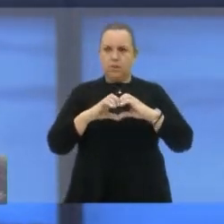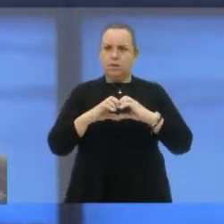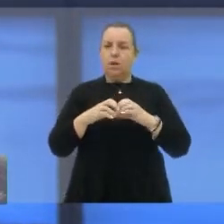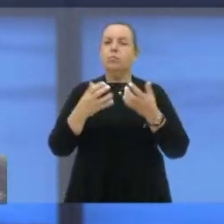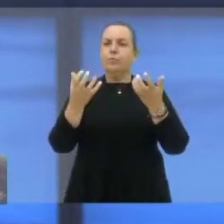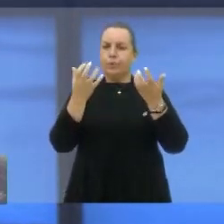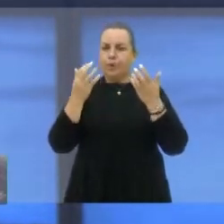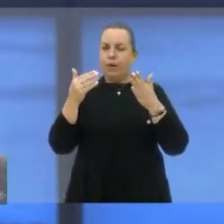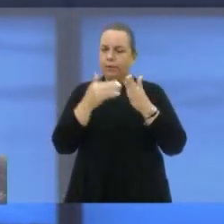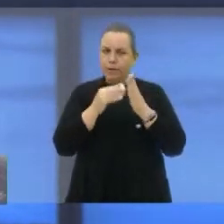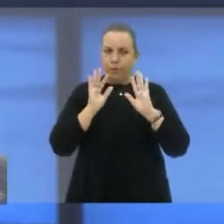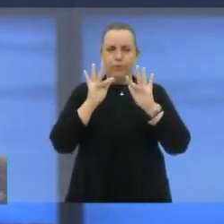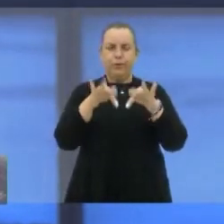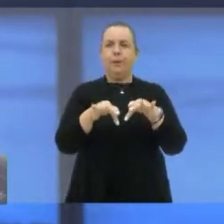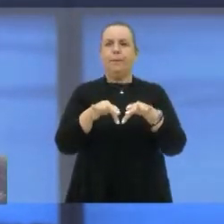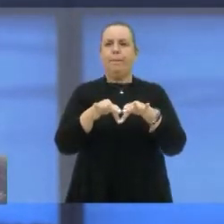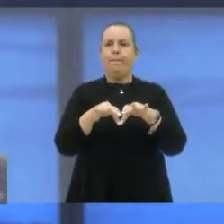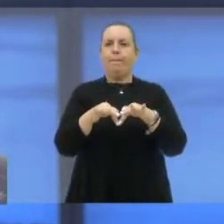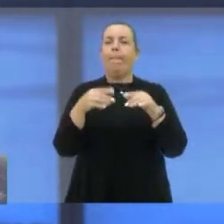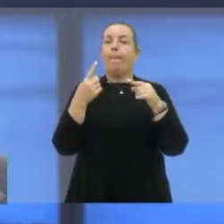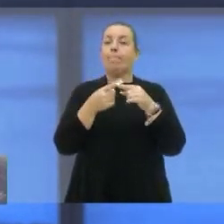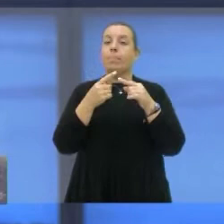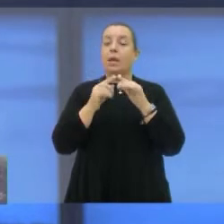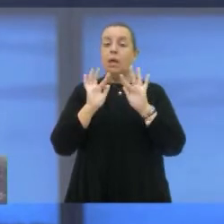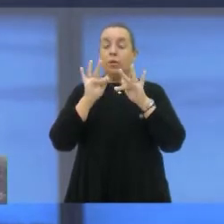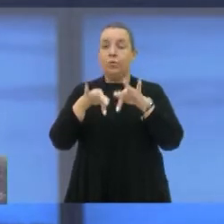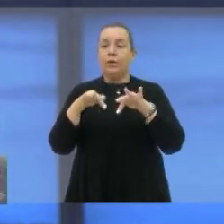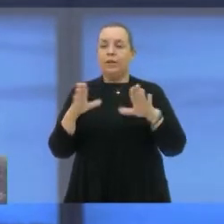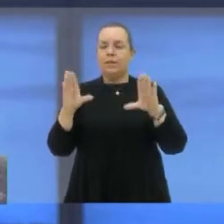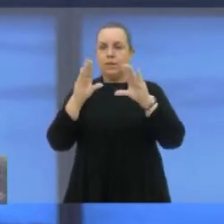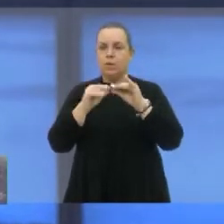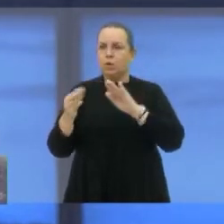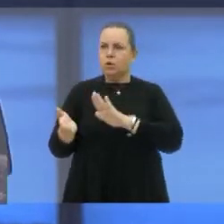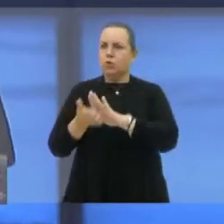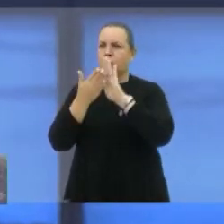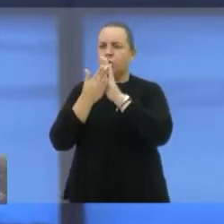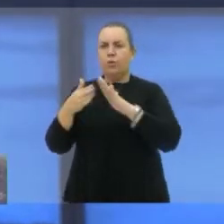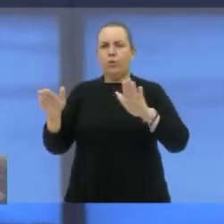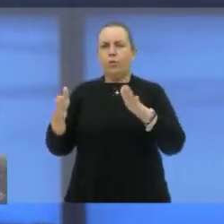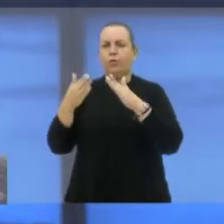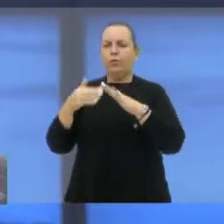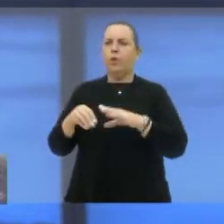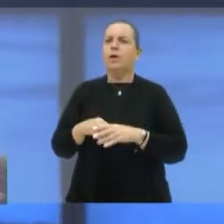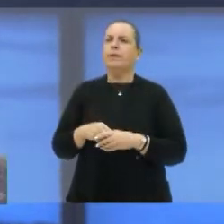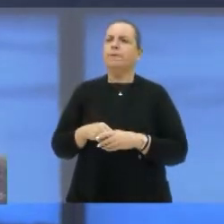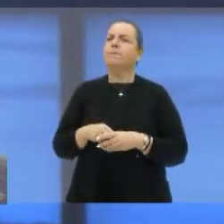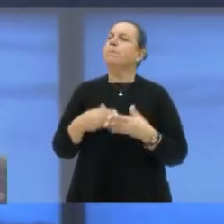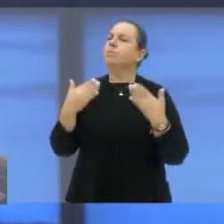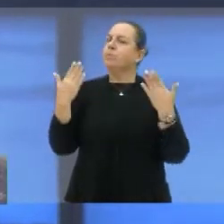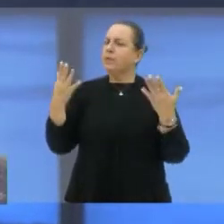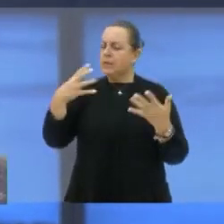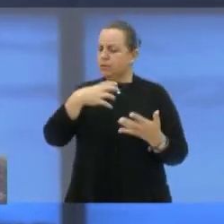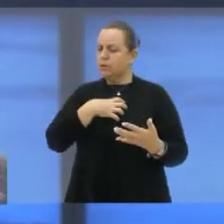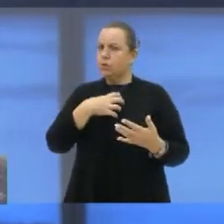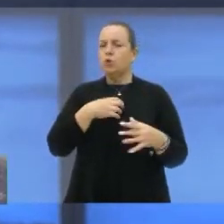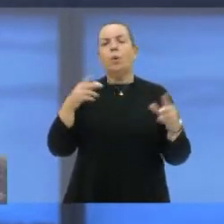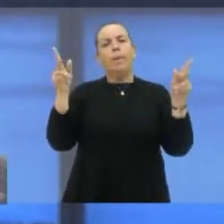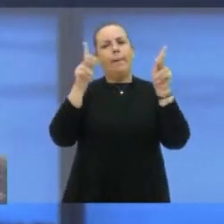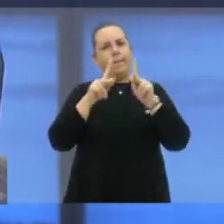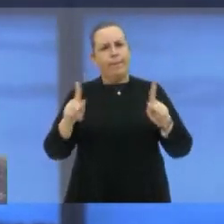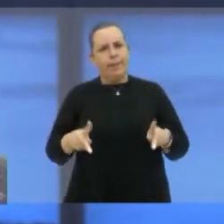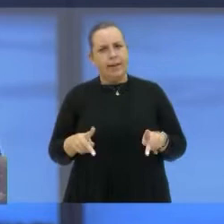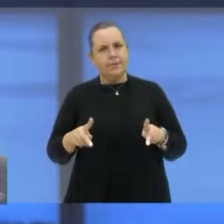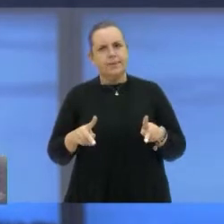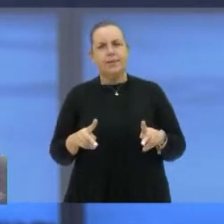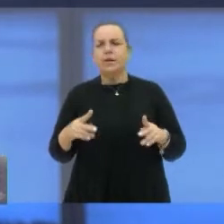fim, porque no fim desta noite de louvor, diante do Santíssimo Sacramento, você vai sentir uma paz, a paz